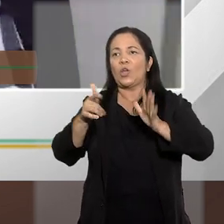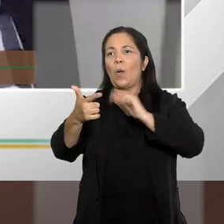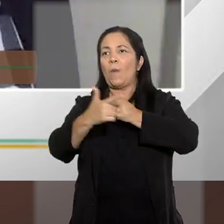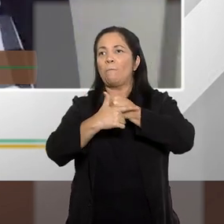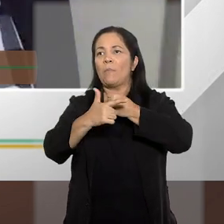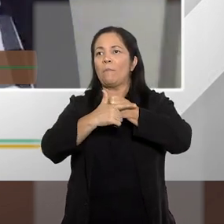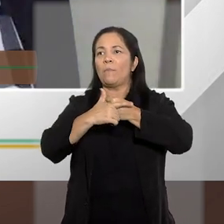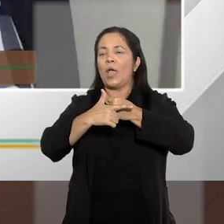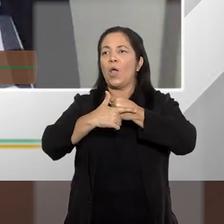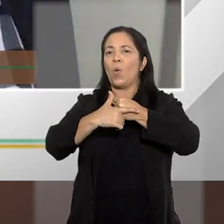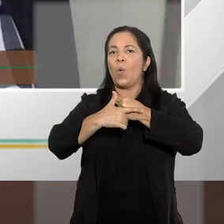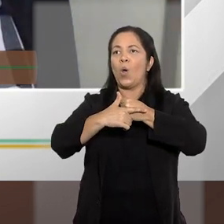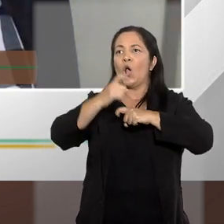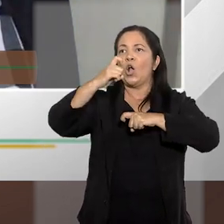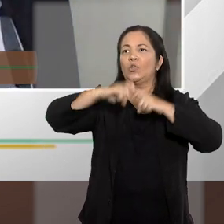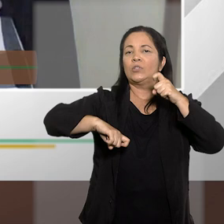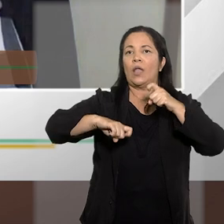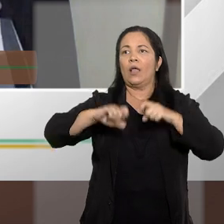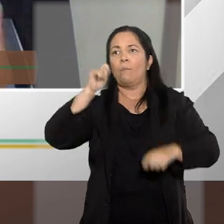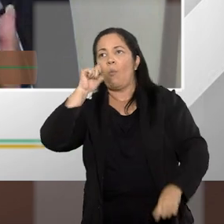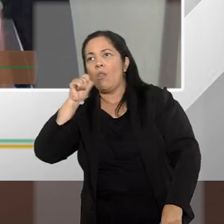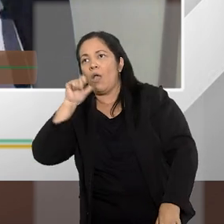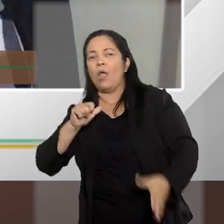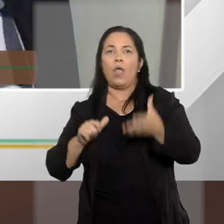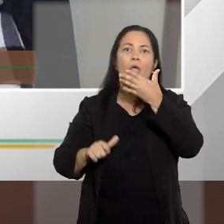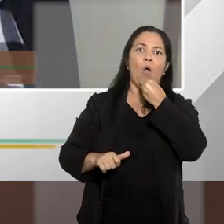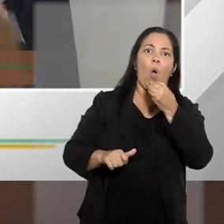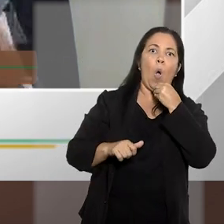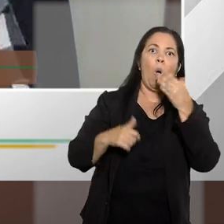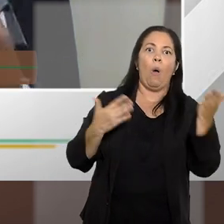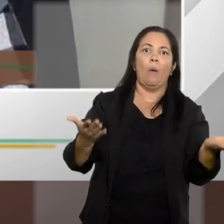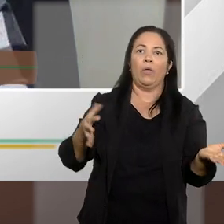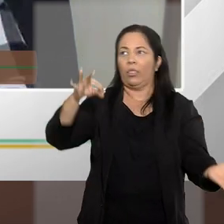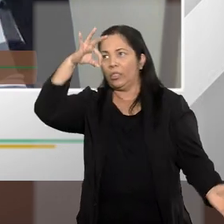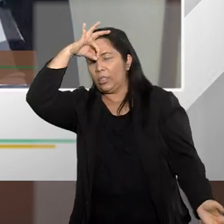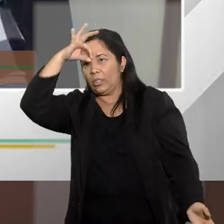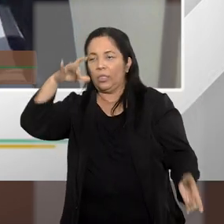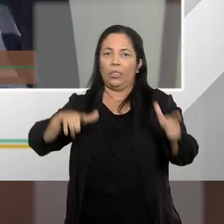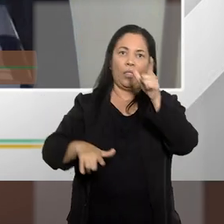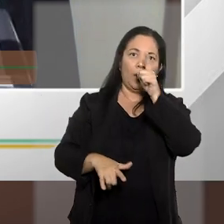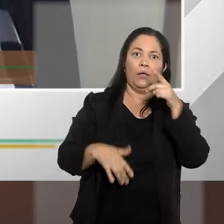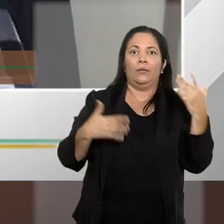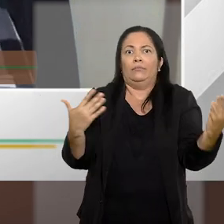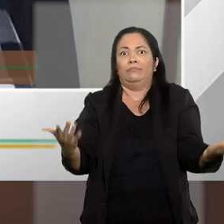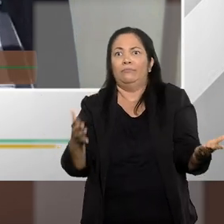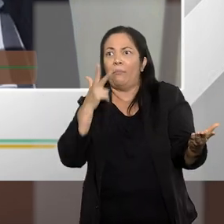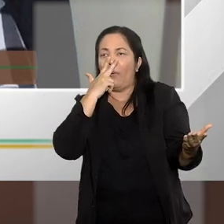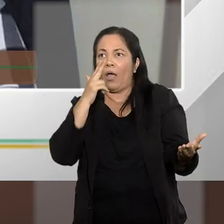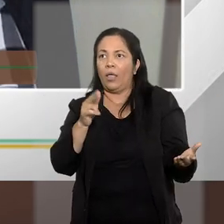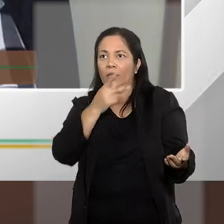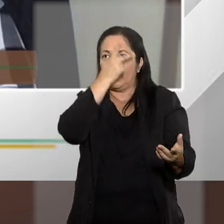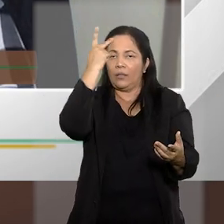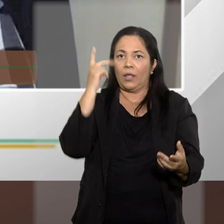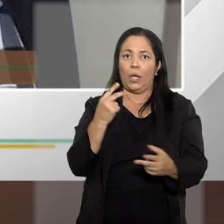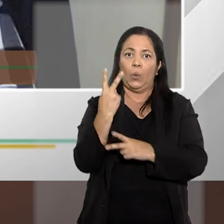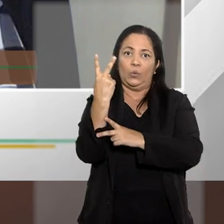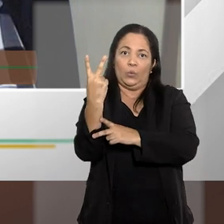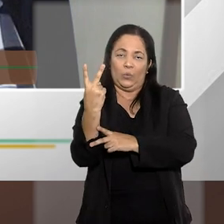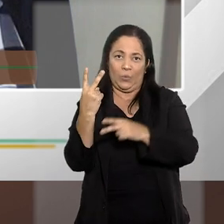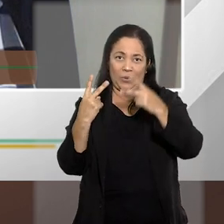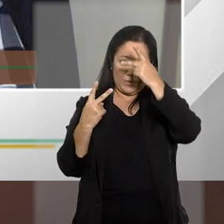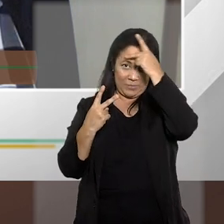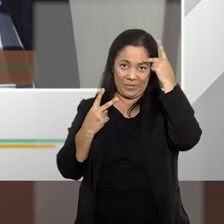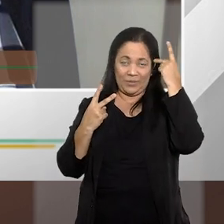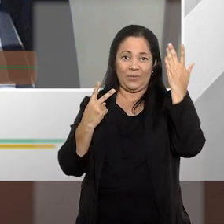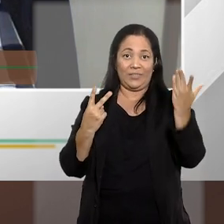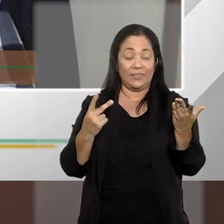papel do sexo biológico que eles autodeterminam como uma existência única. Então, quando tem sido um